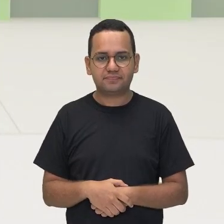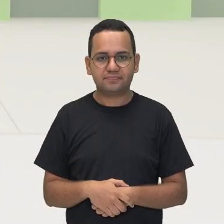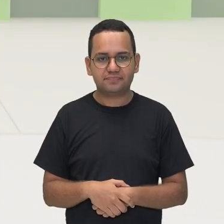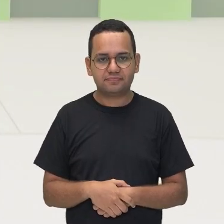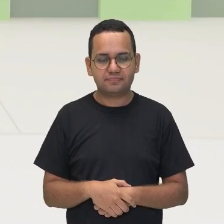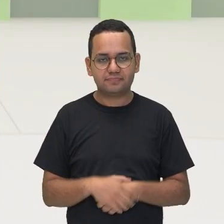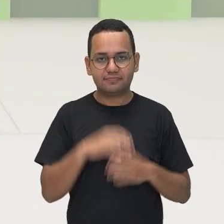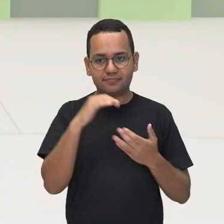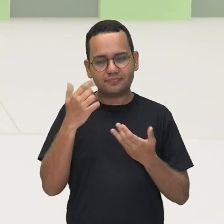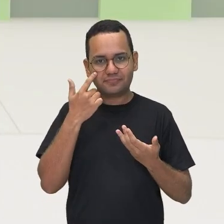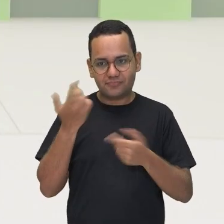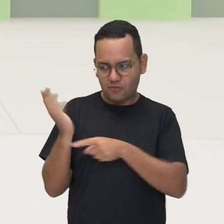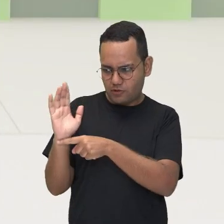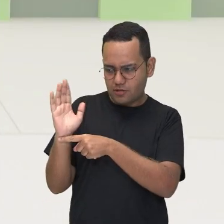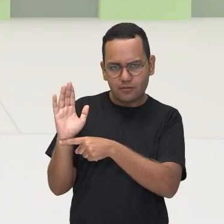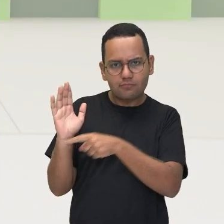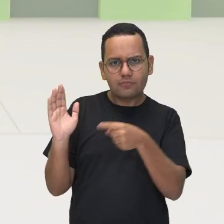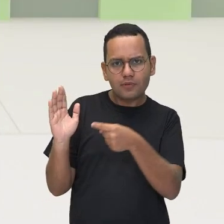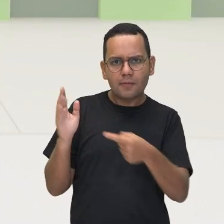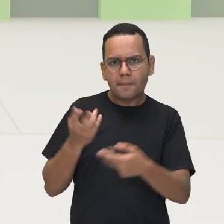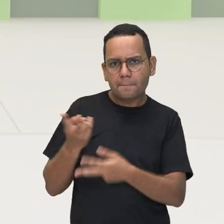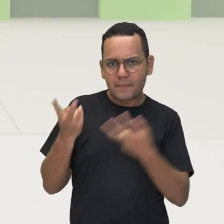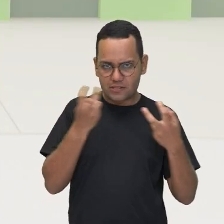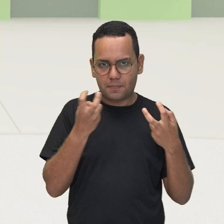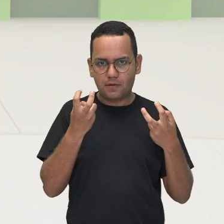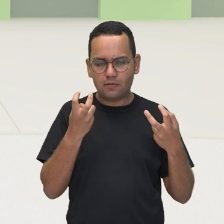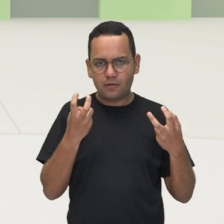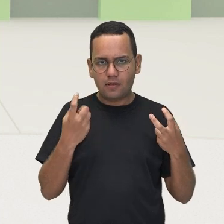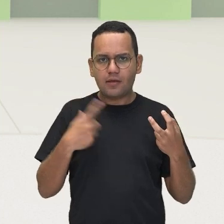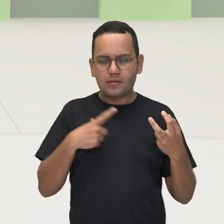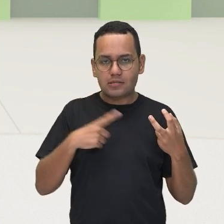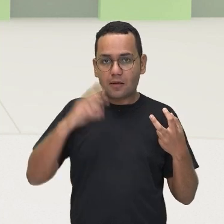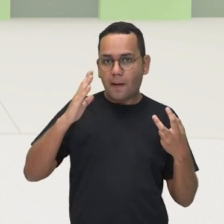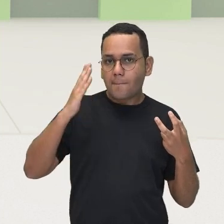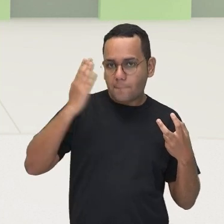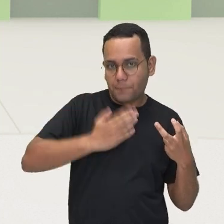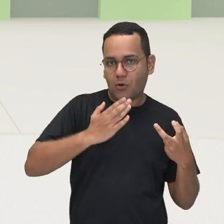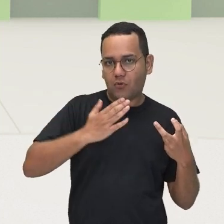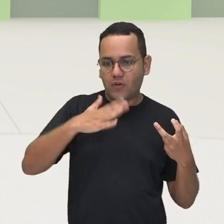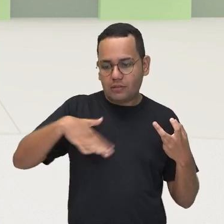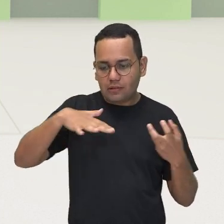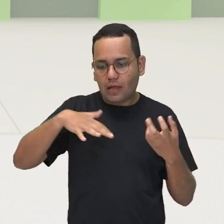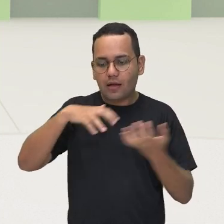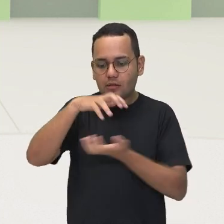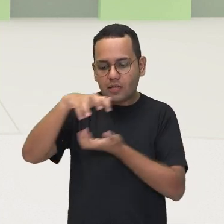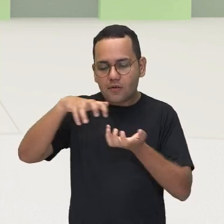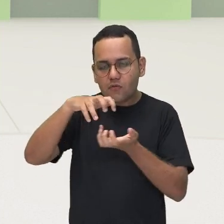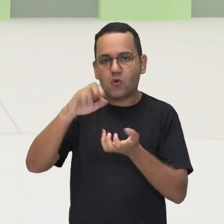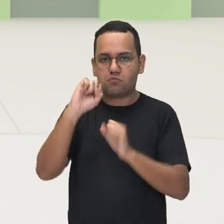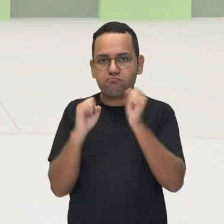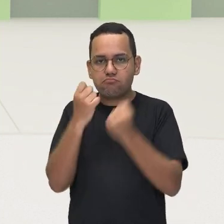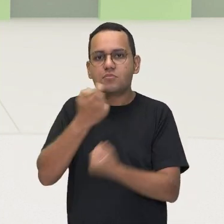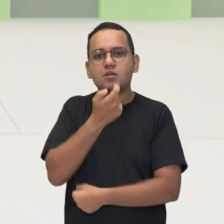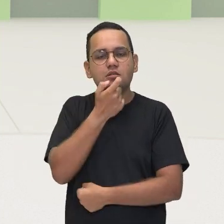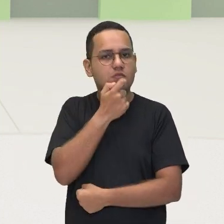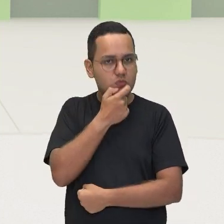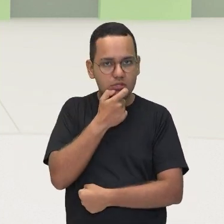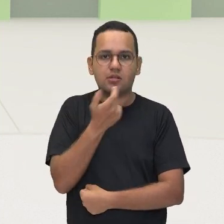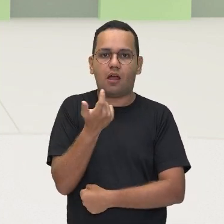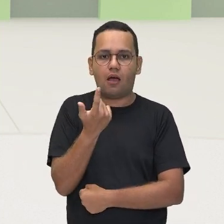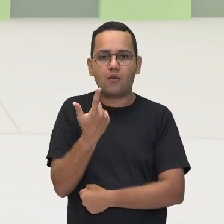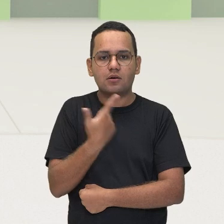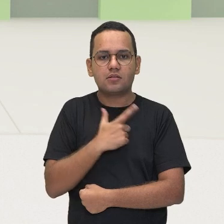Viram aí? Olha o quanto que o processo da Revolução Industrial, daqueles grandes empreendimentos, a presença